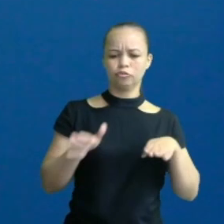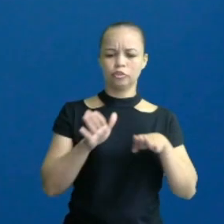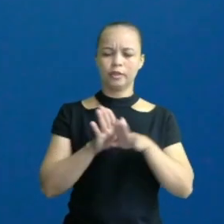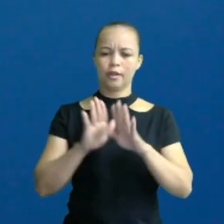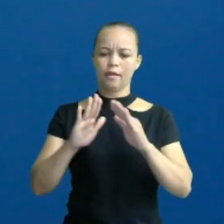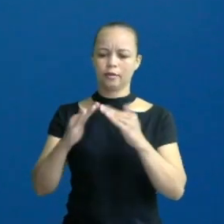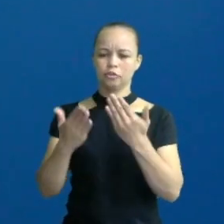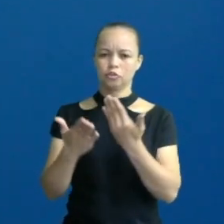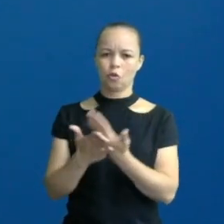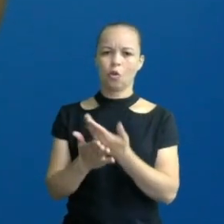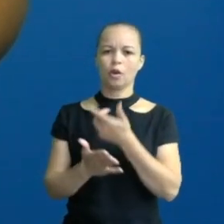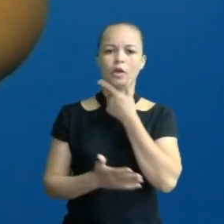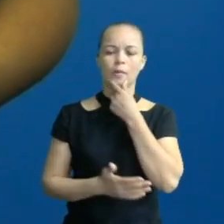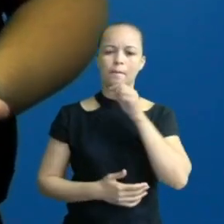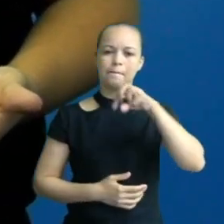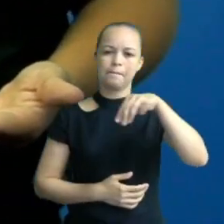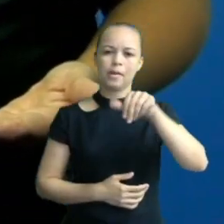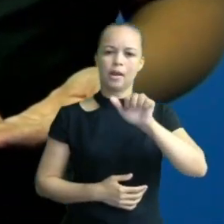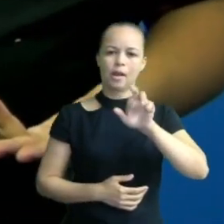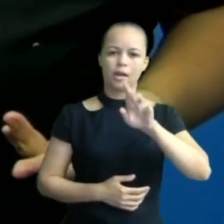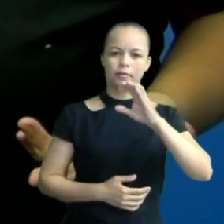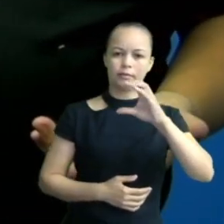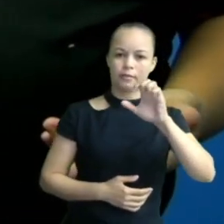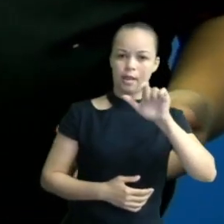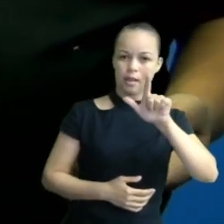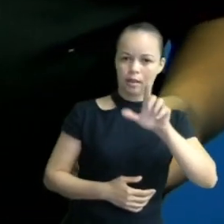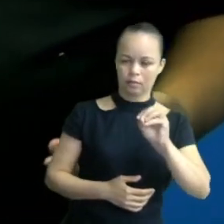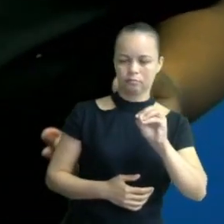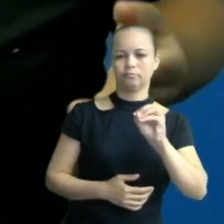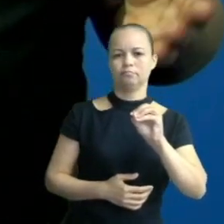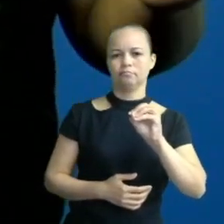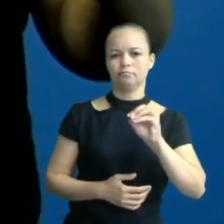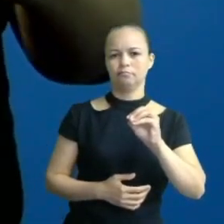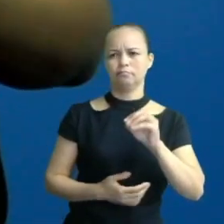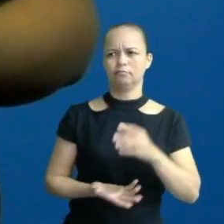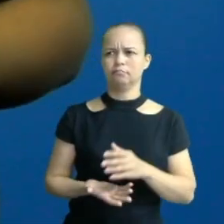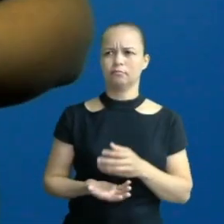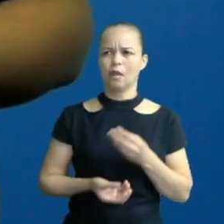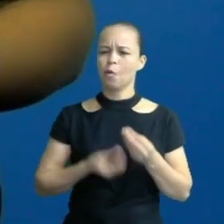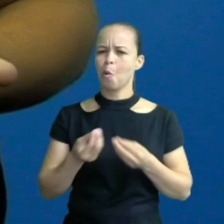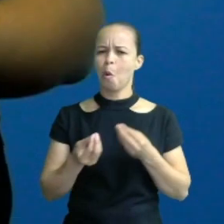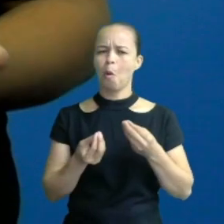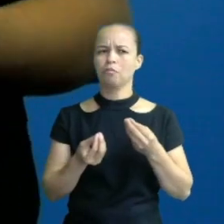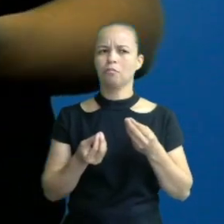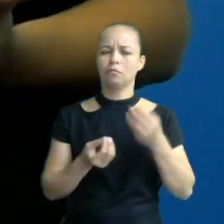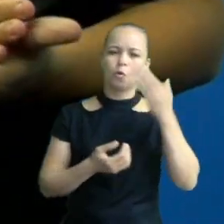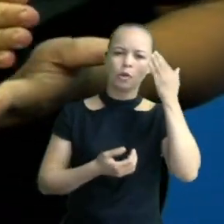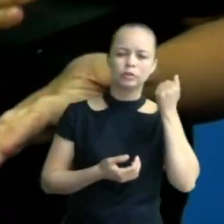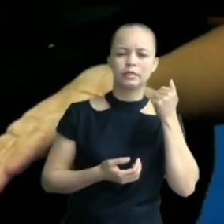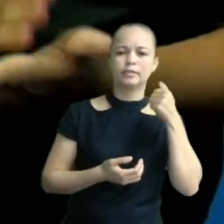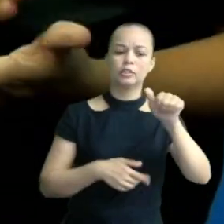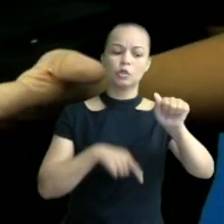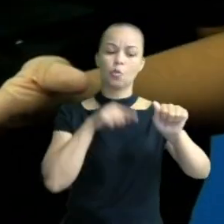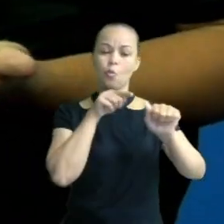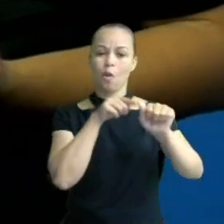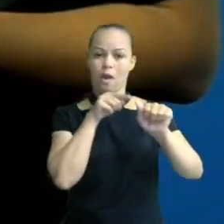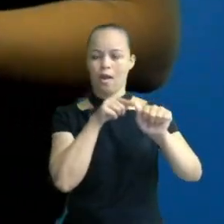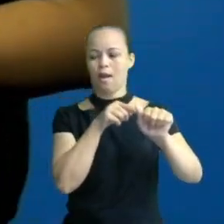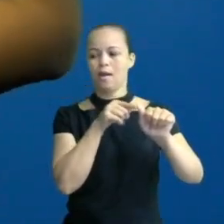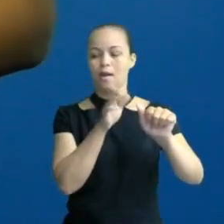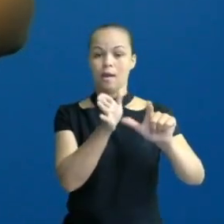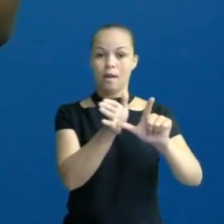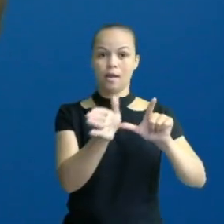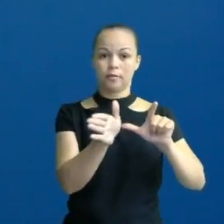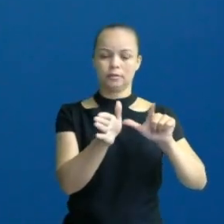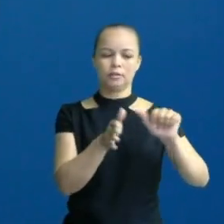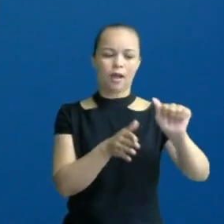de Marcelo. Tá bom? Como é que eu sei que esse a antes da